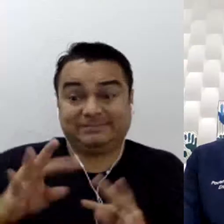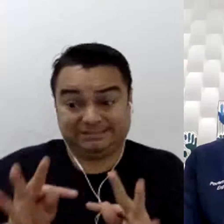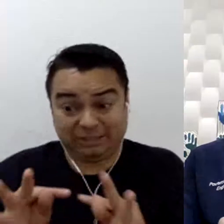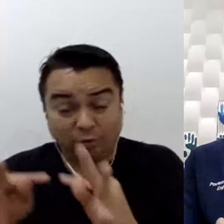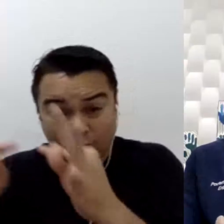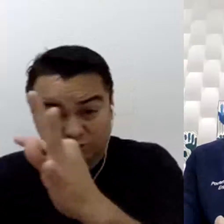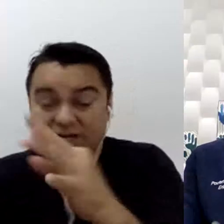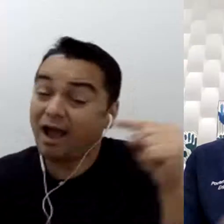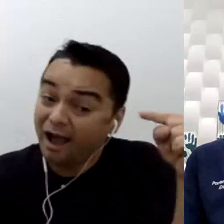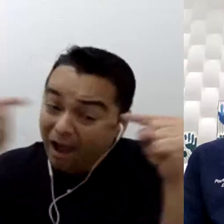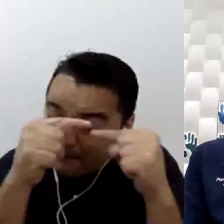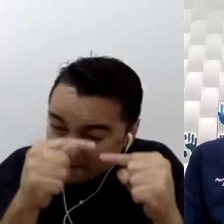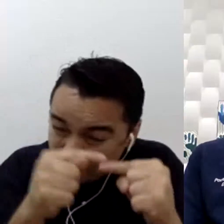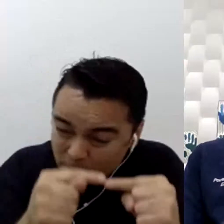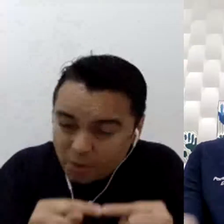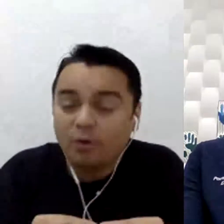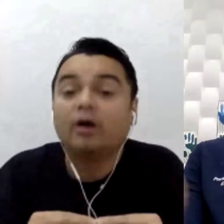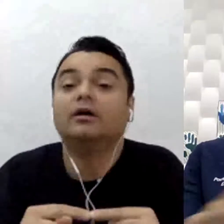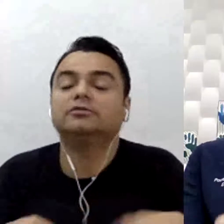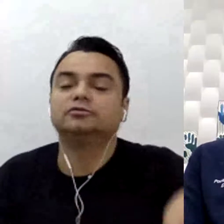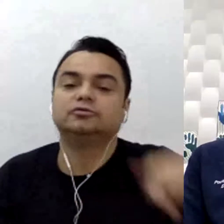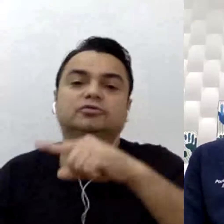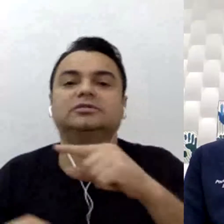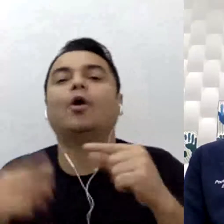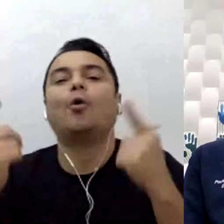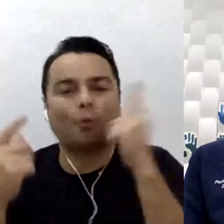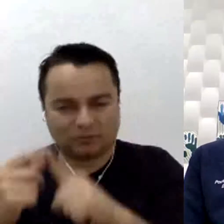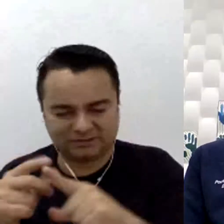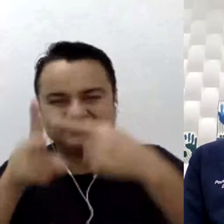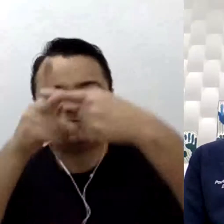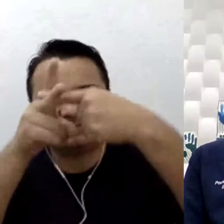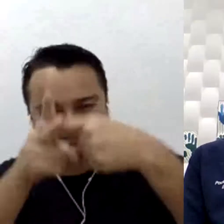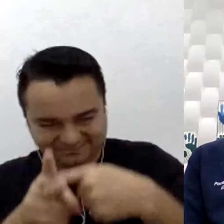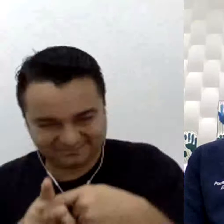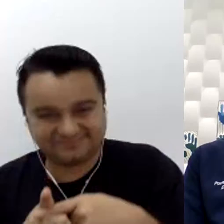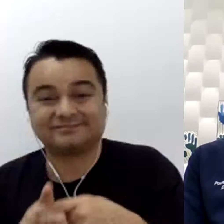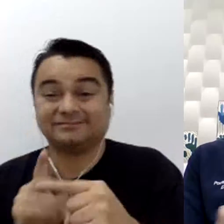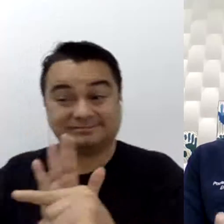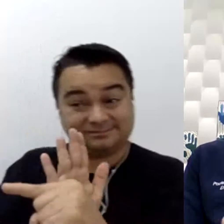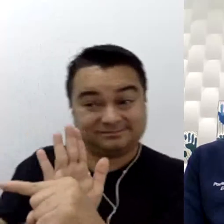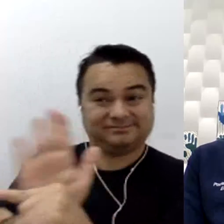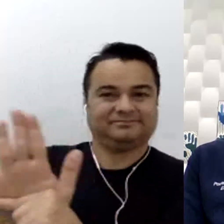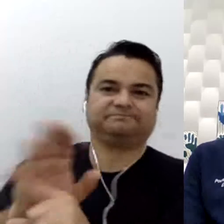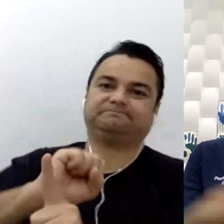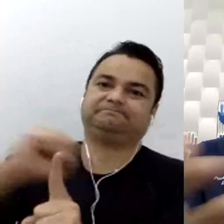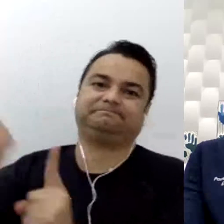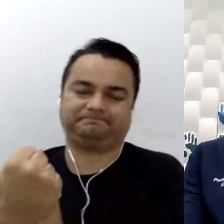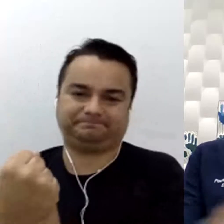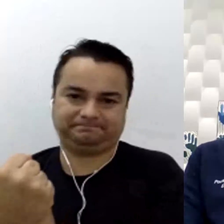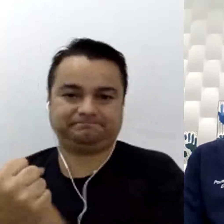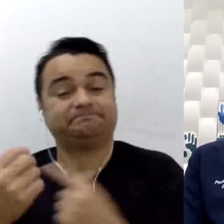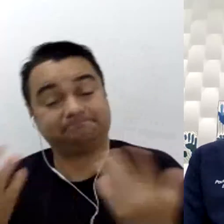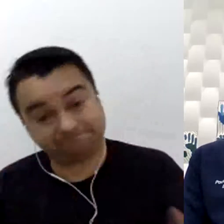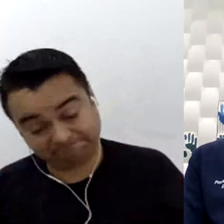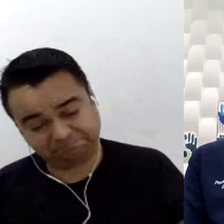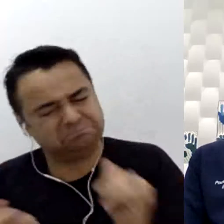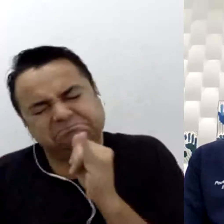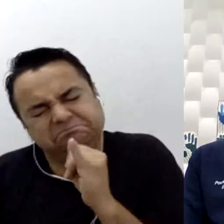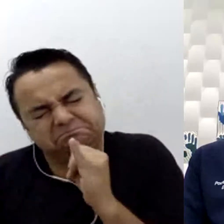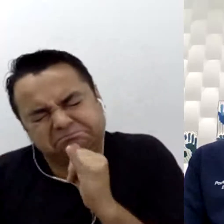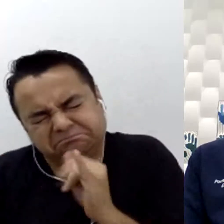foi aplicável, né, para que a gente colocasse essa ferramenta e ajudasse a sociedade. Então, isso é um